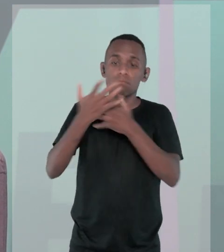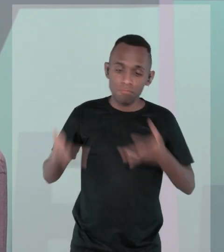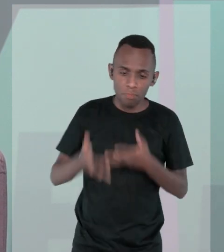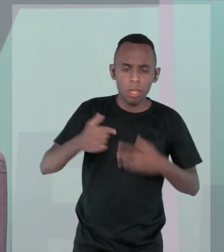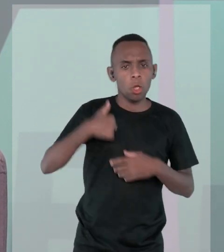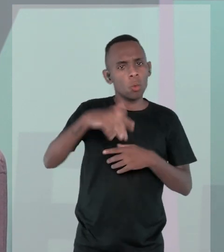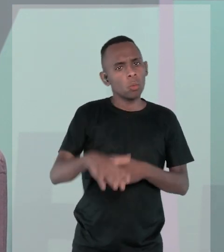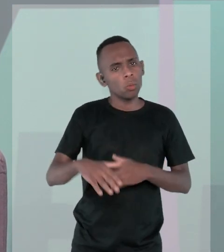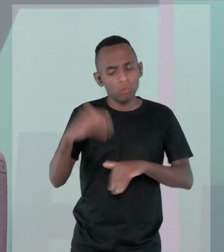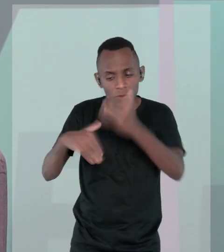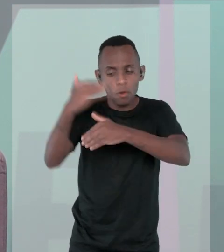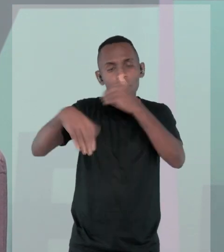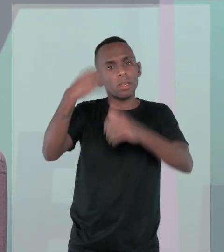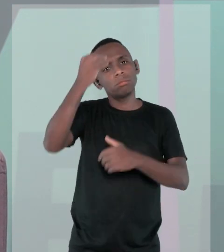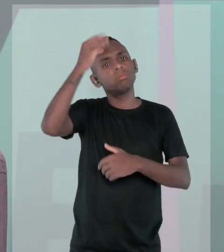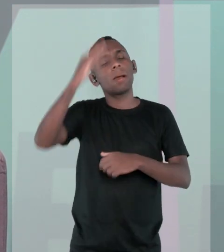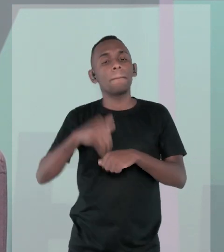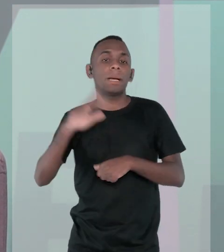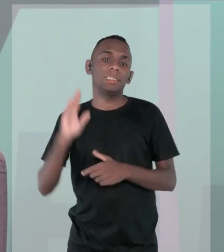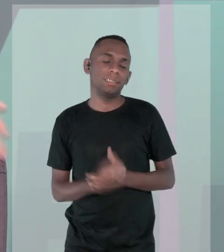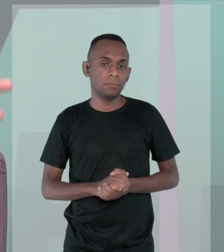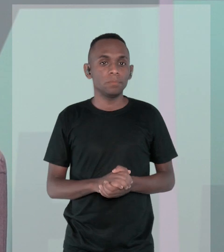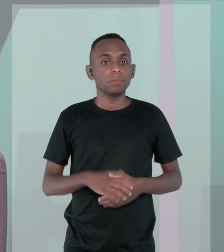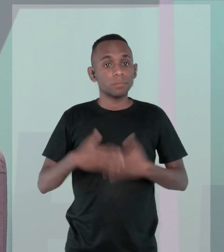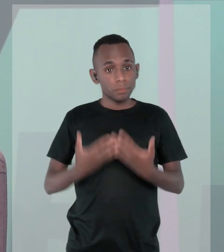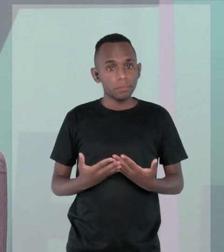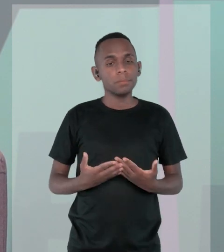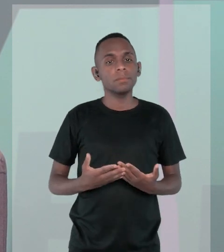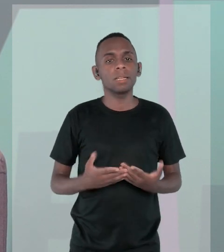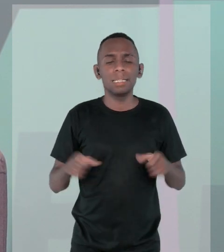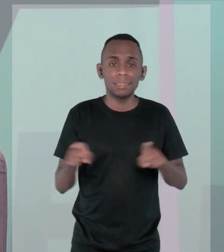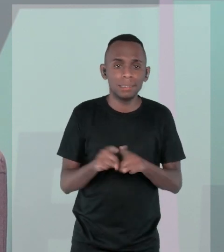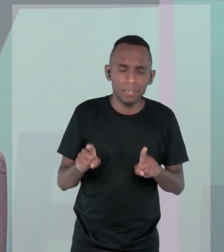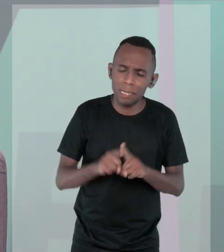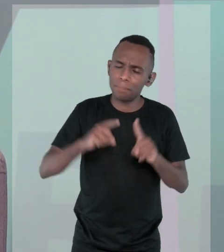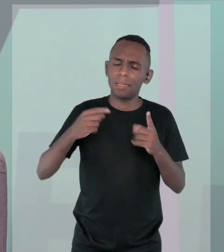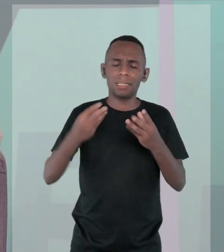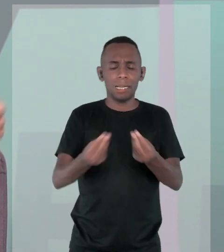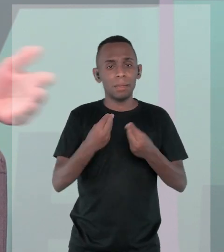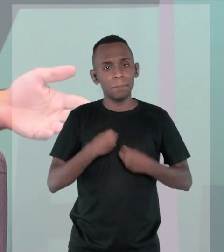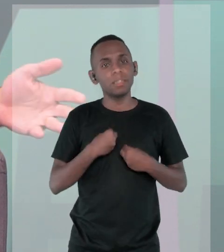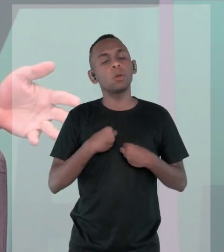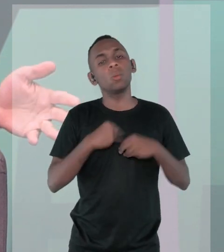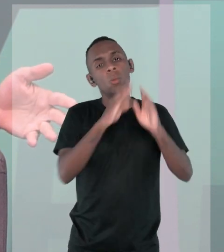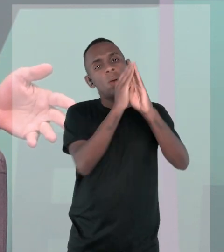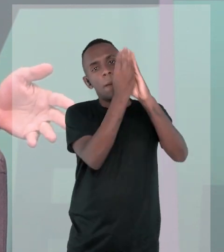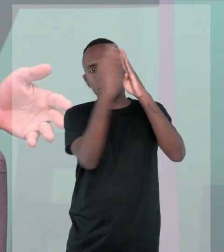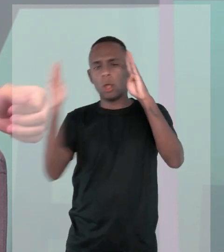eu crescia um pouco mais. E ele me deu o maior patrimônio que eu tenho, que foi uma